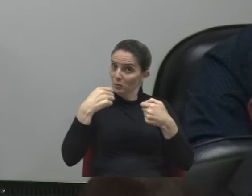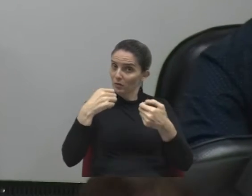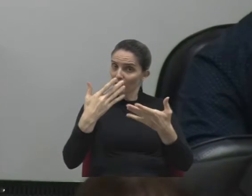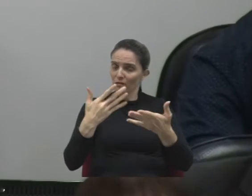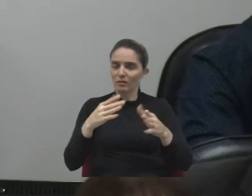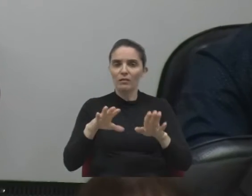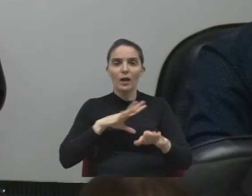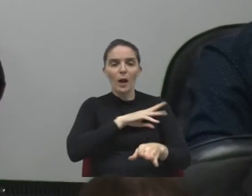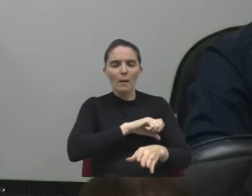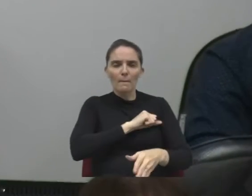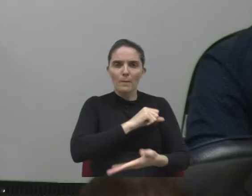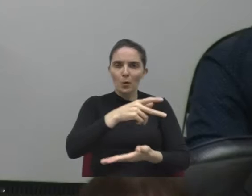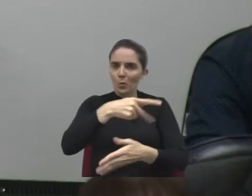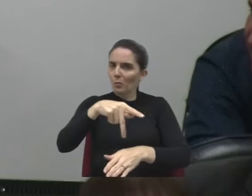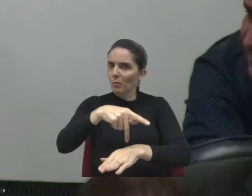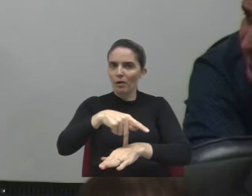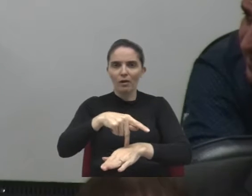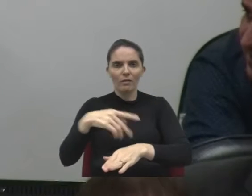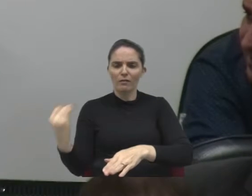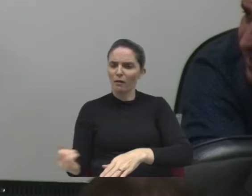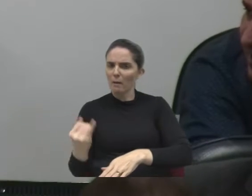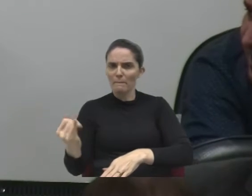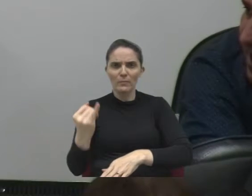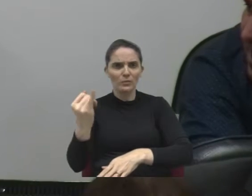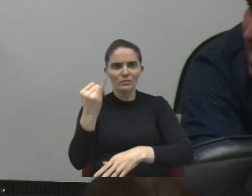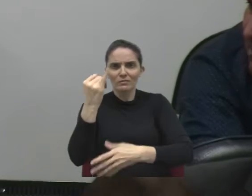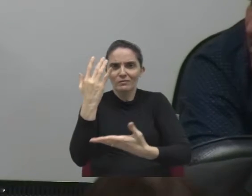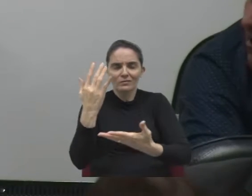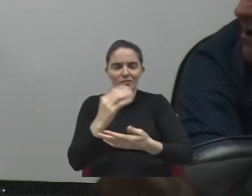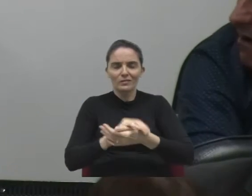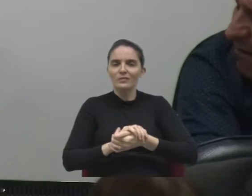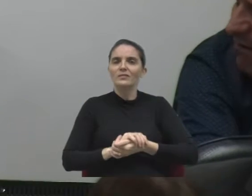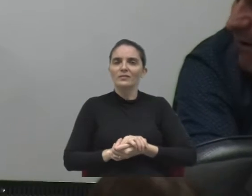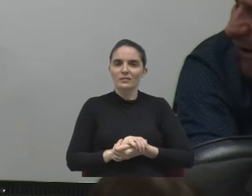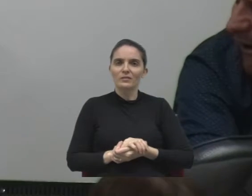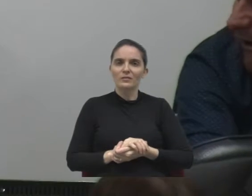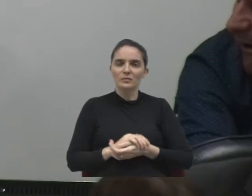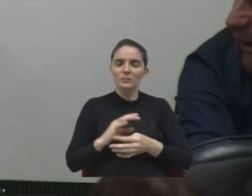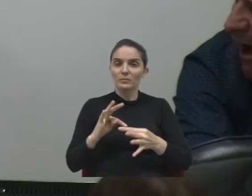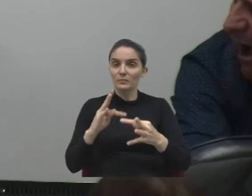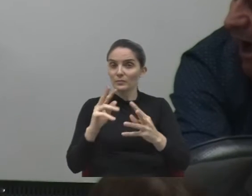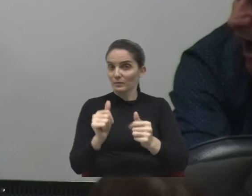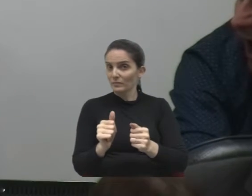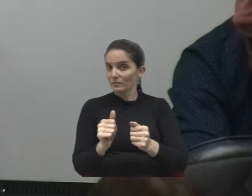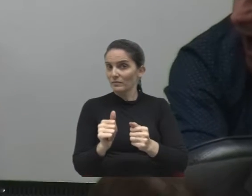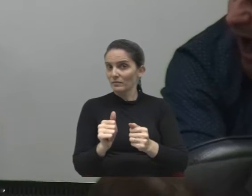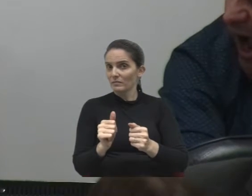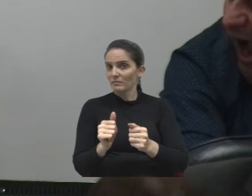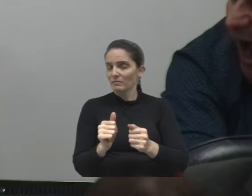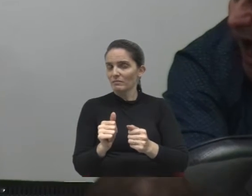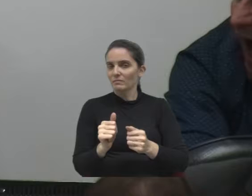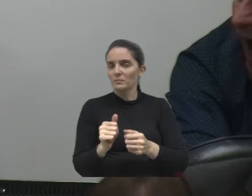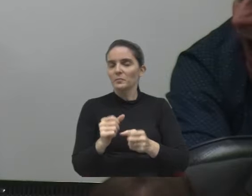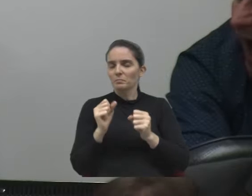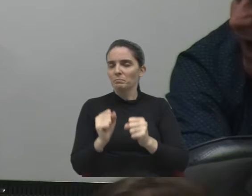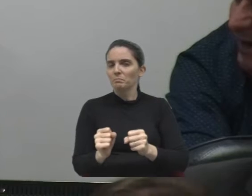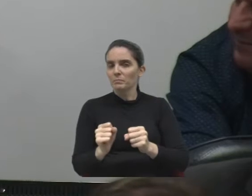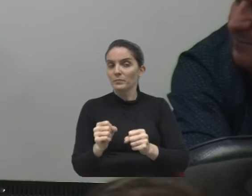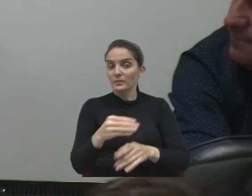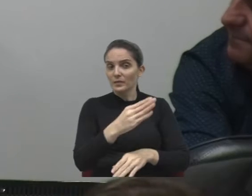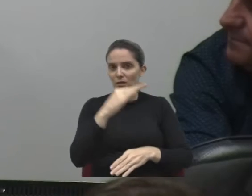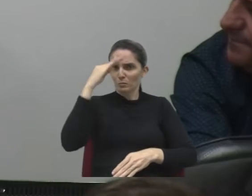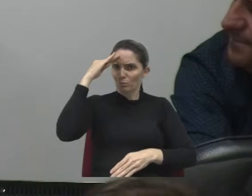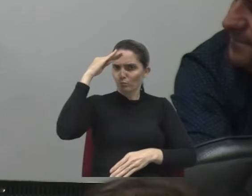pátria. É muito importante para aqueles que têm essa dádiva de poder fazer o tiro de guerra.